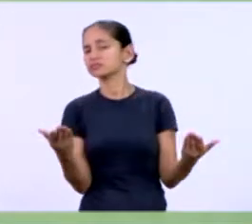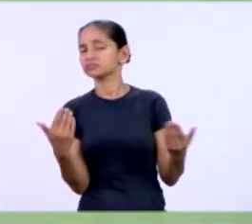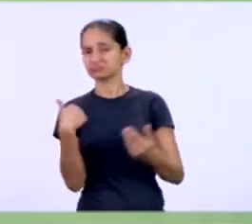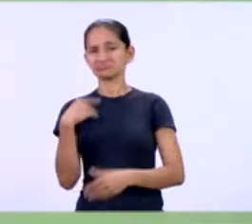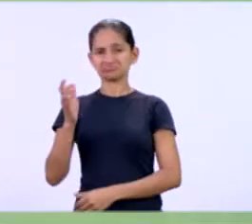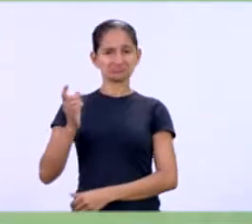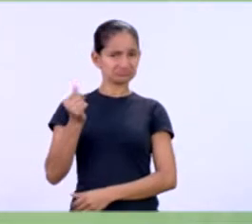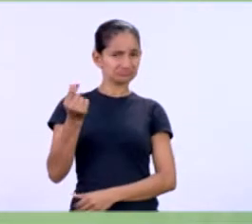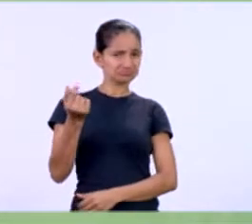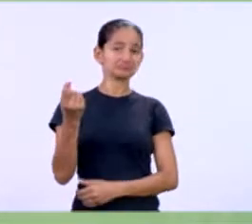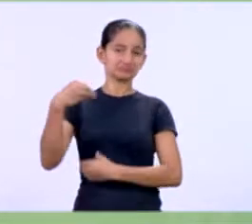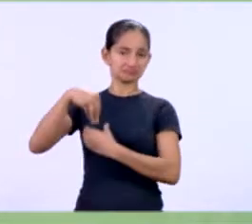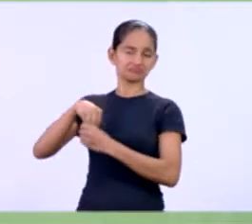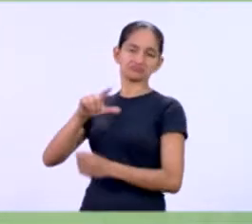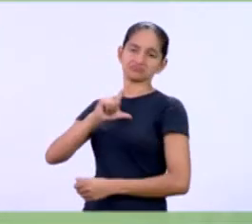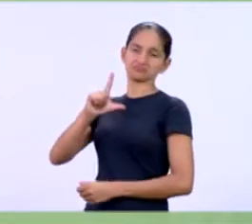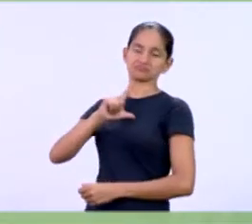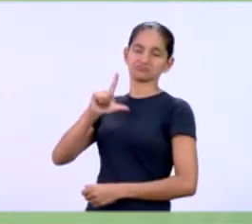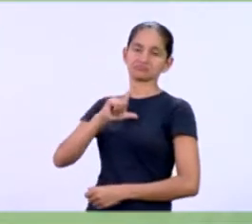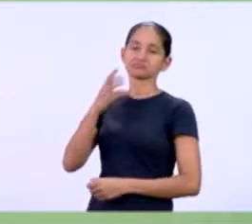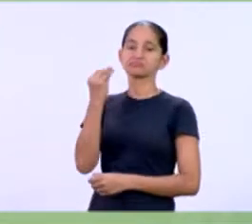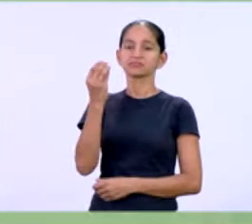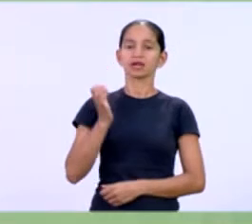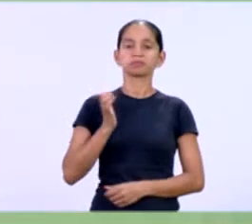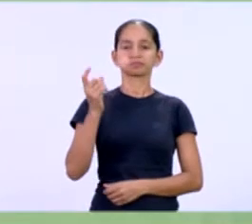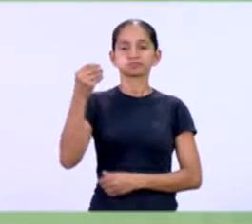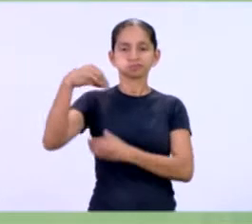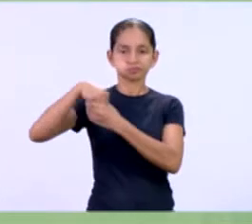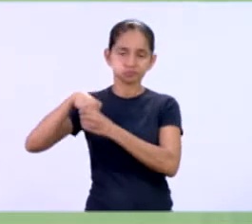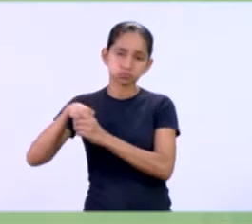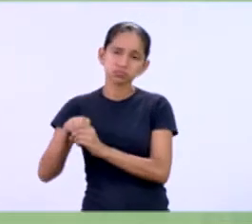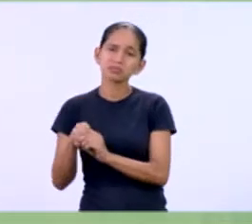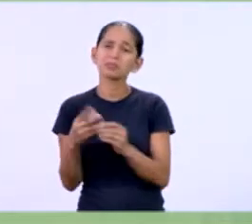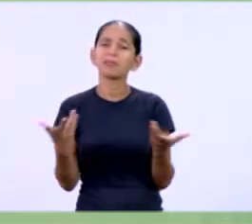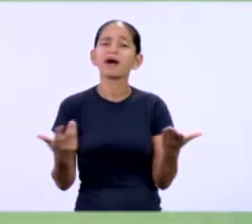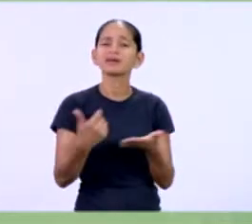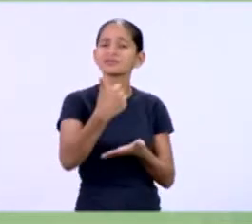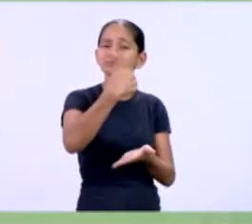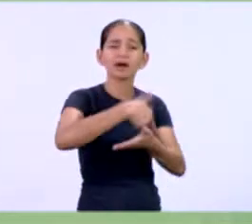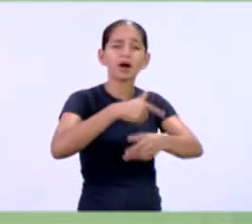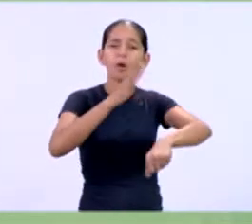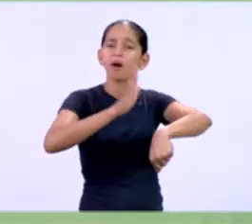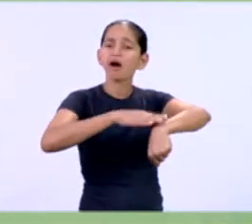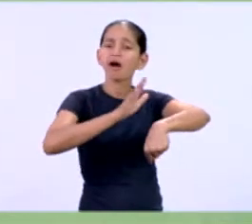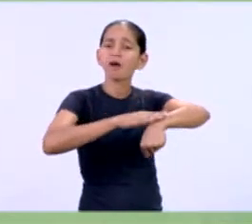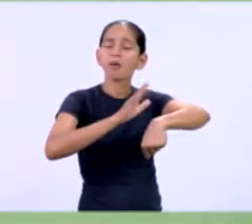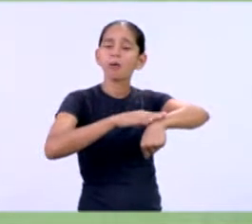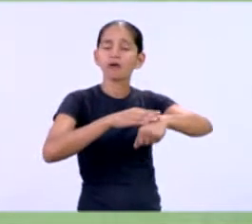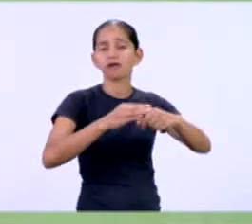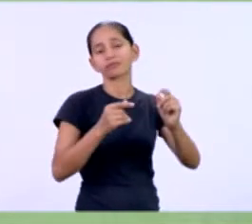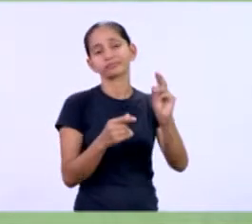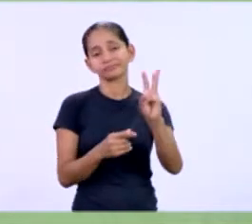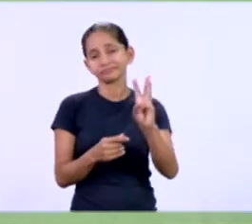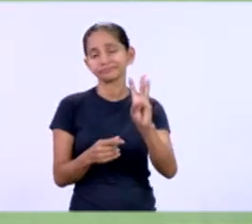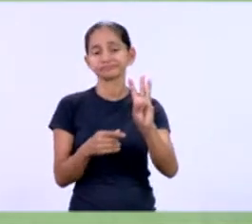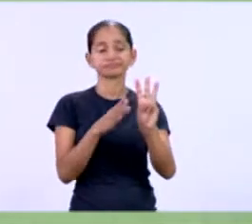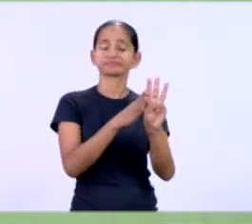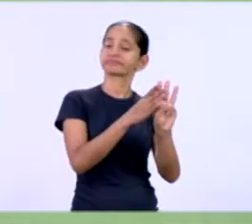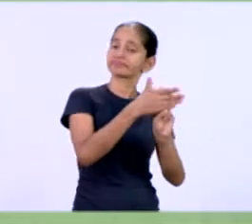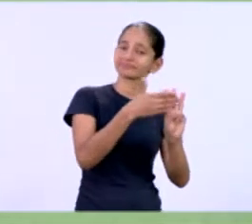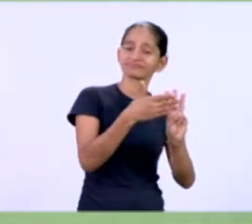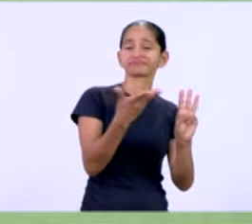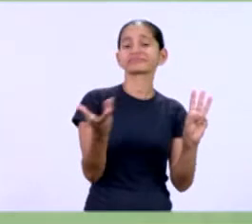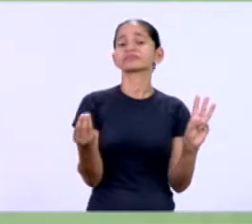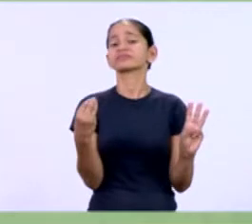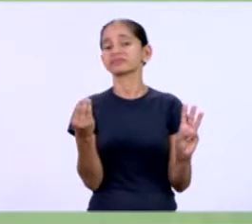mercadoria está saindo da minha organização e a pessoa não está me pagando naquele exato momento, porque estou vendendo a prazo. Então algum dinheiro vai ter